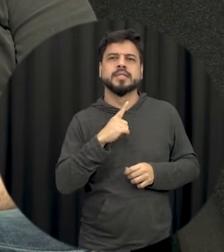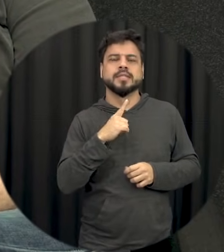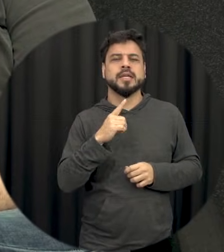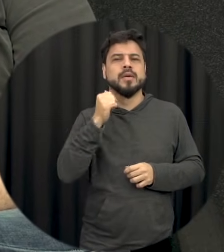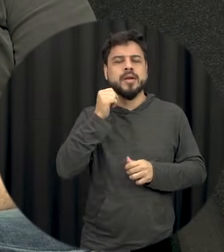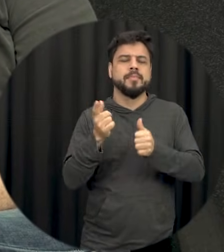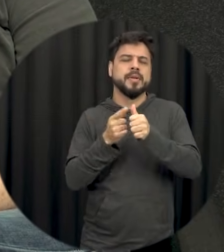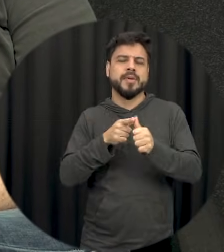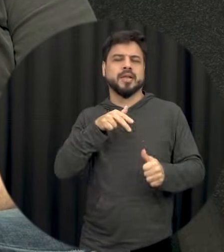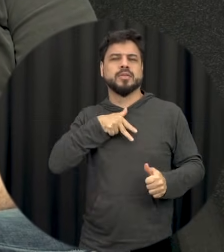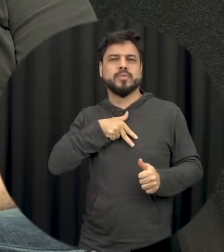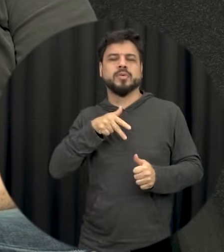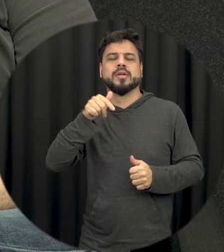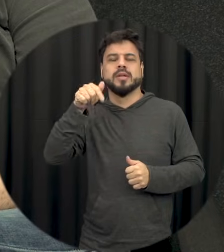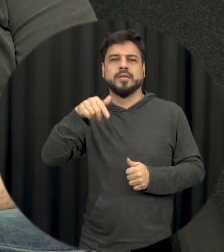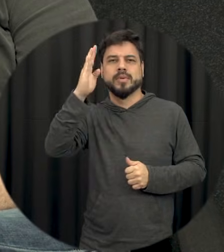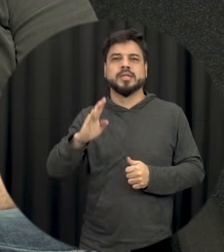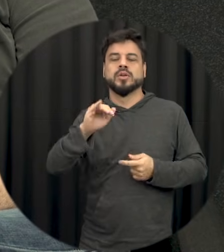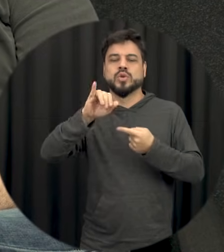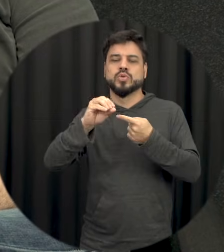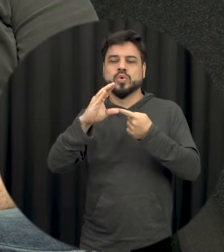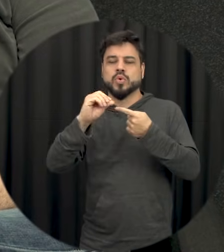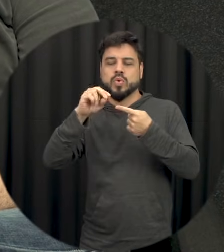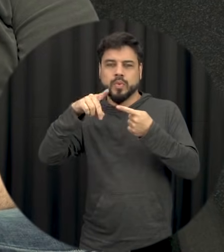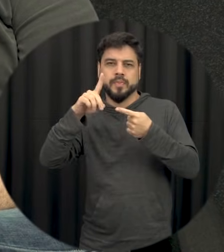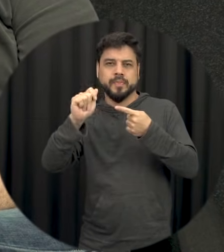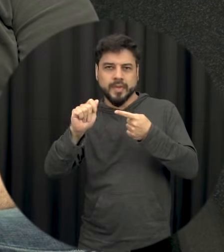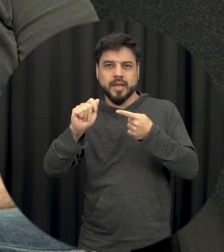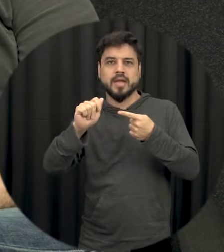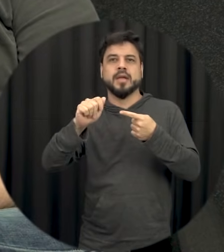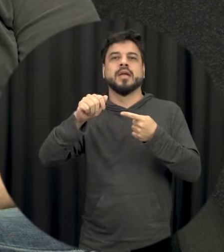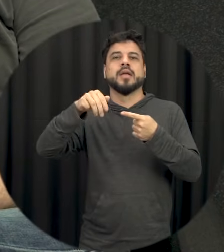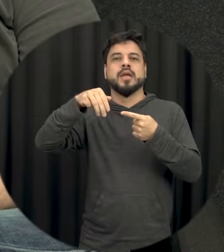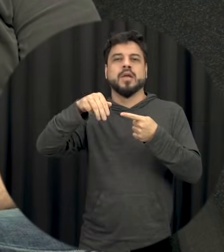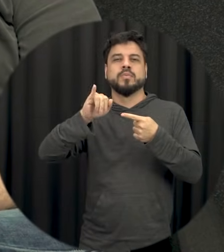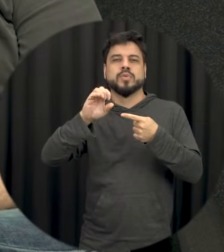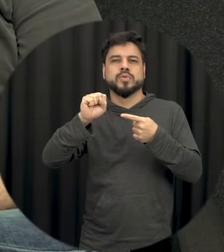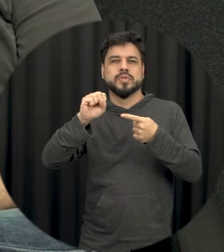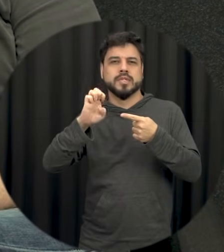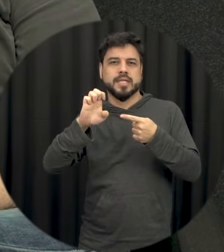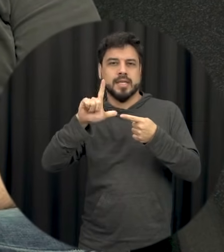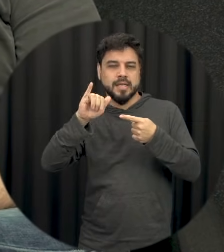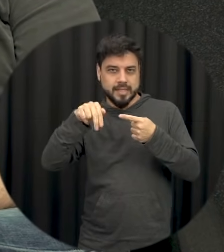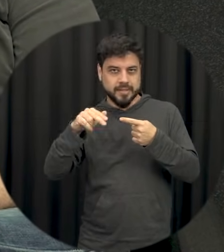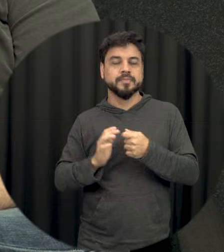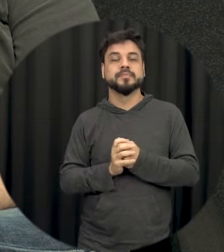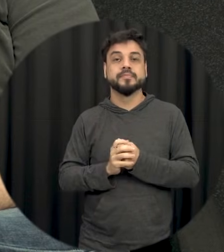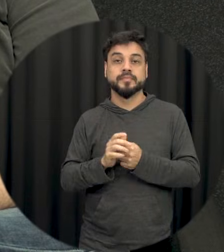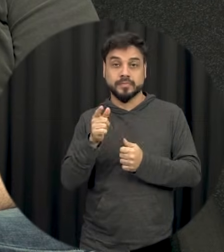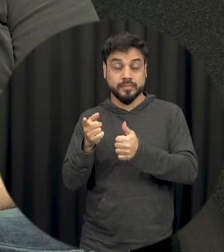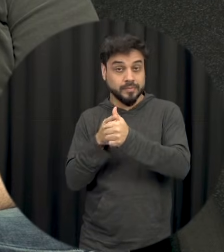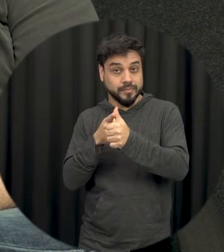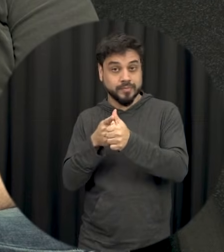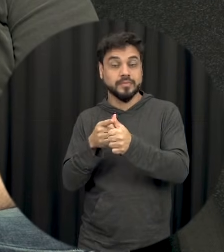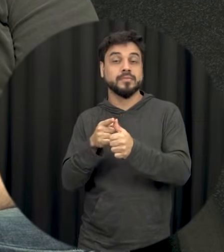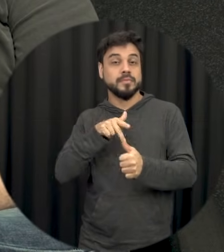Gioconda Mussolini, o sobrenome é infeliz, mas ela era uma extraordinária antropóloga, que foi justamente a primeira, não só a primeira antropóloga